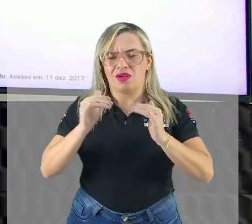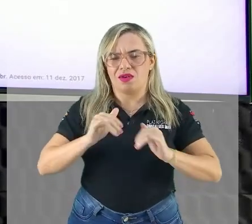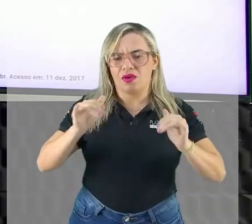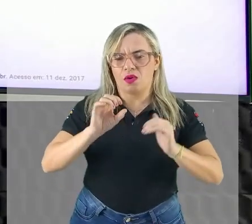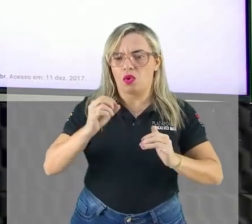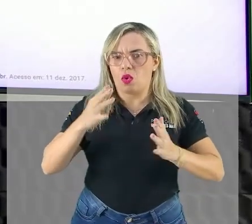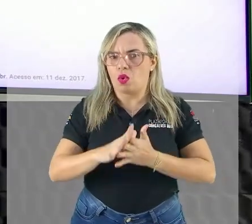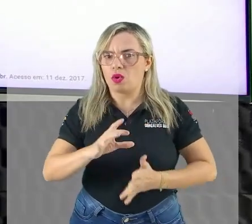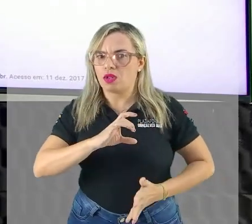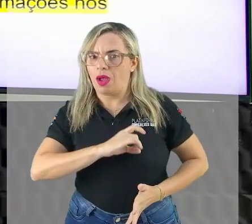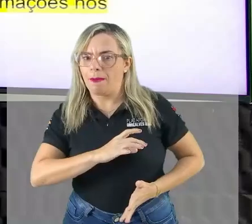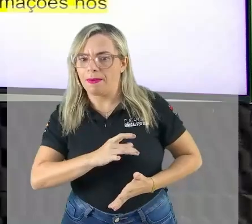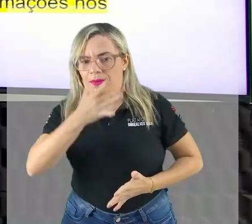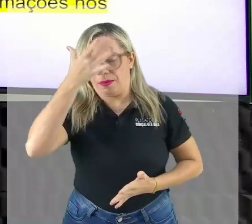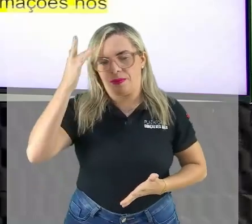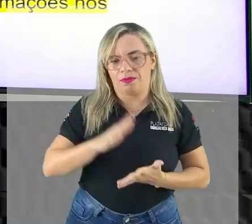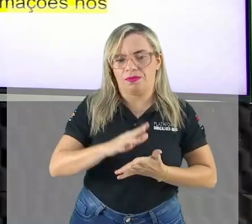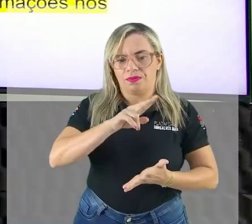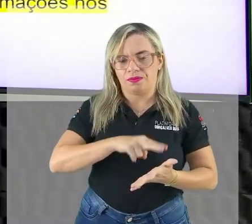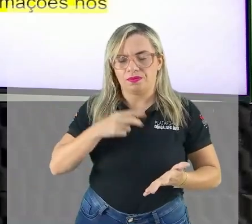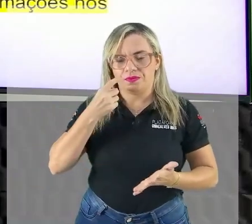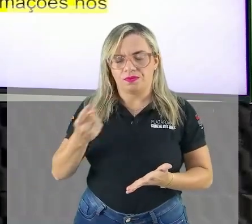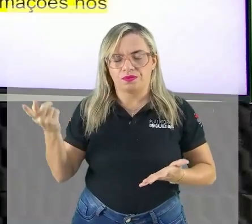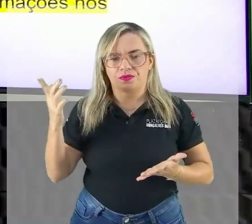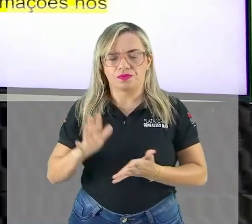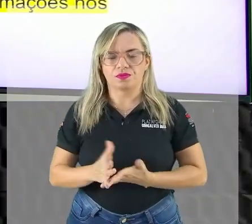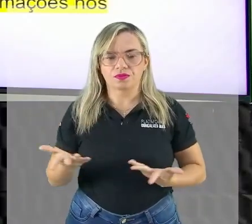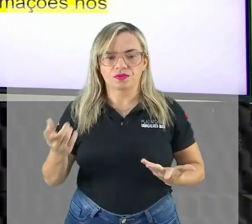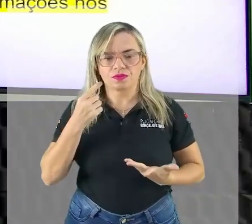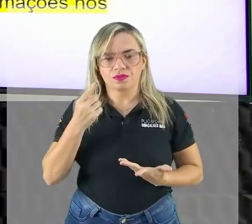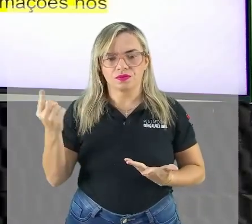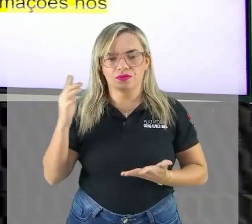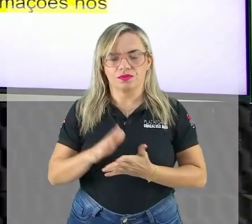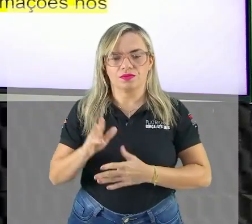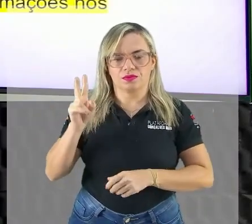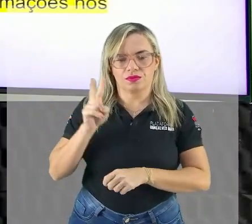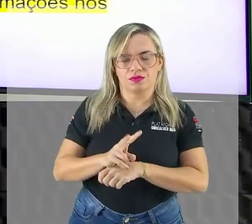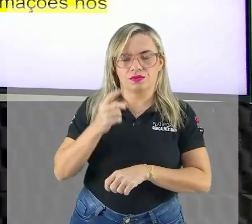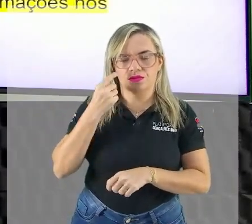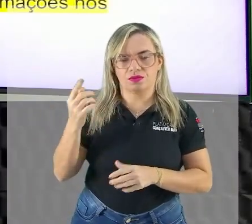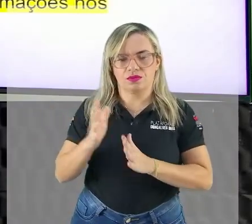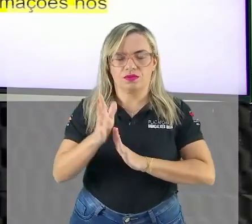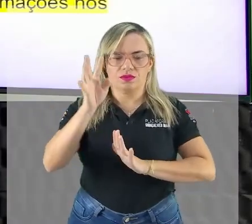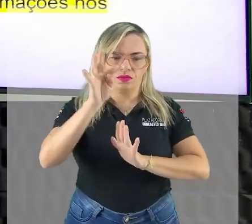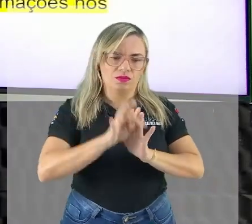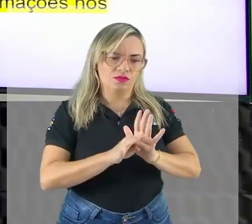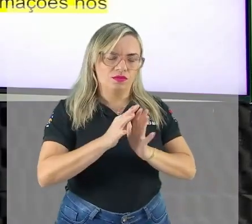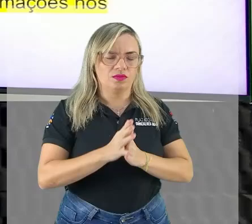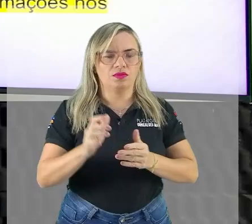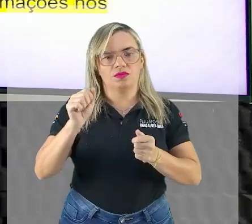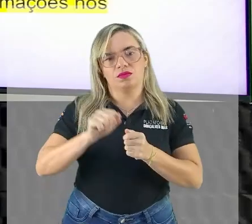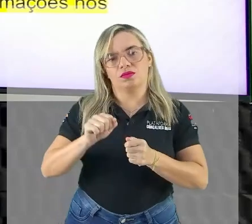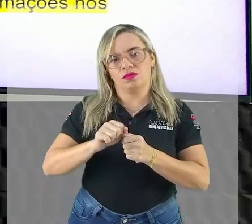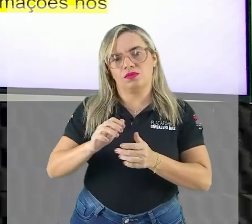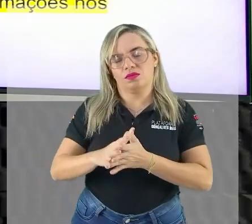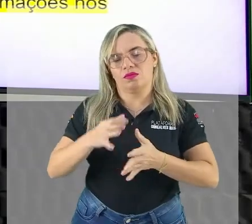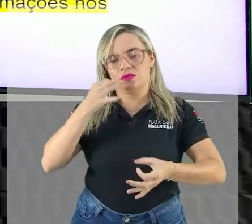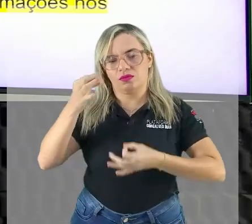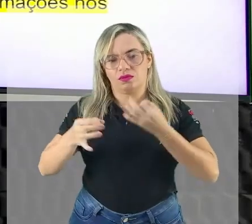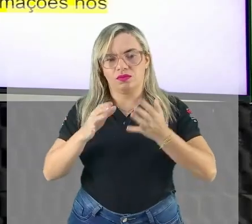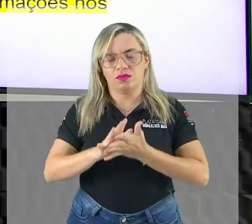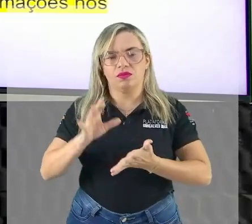esse questionamento que o próprio texto já vem trazendo. Então, se a gente for verificar, esse texto ele faz uma crítica,